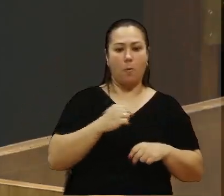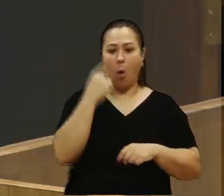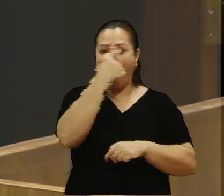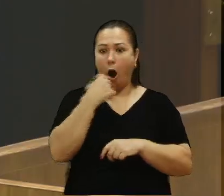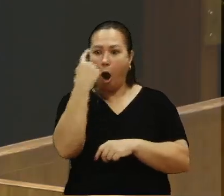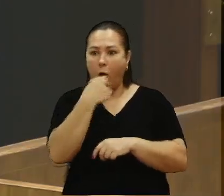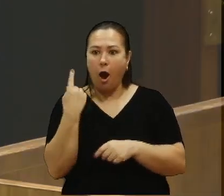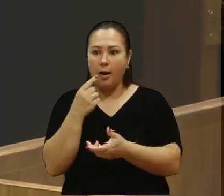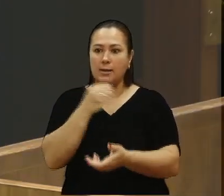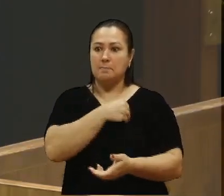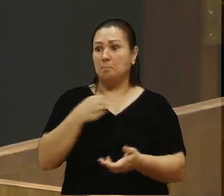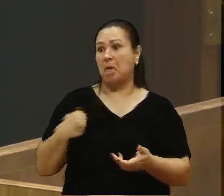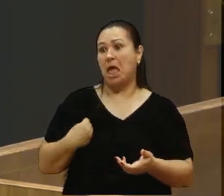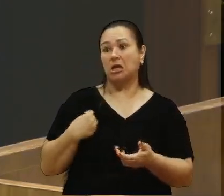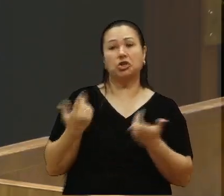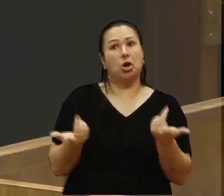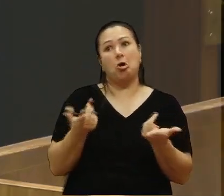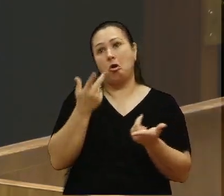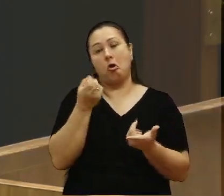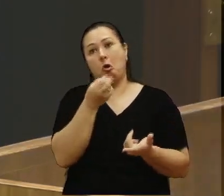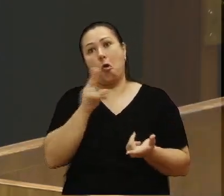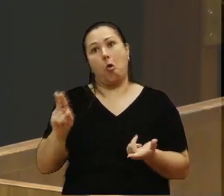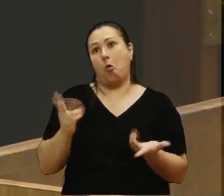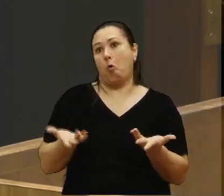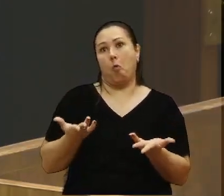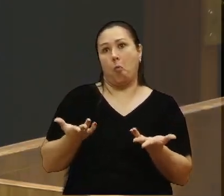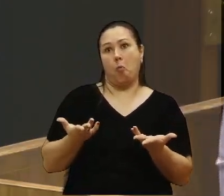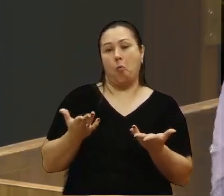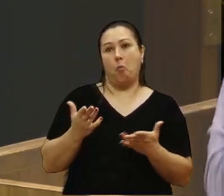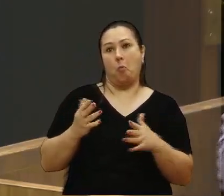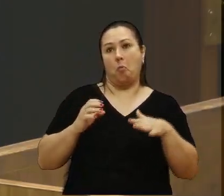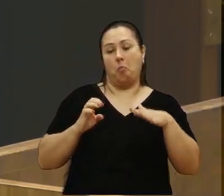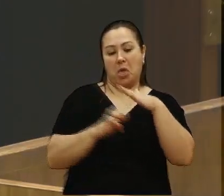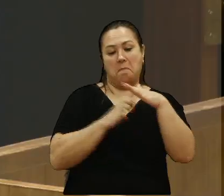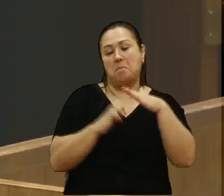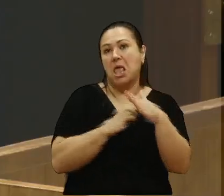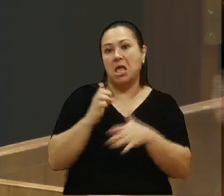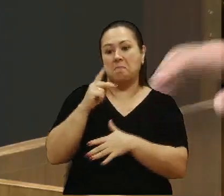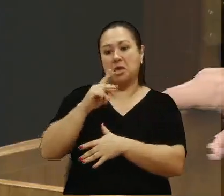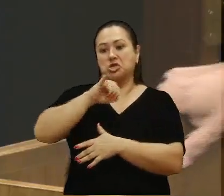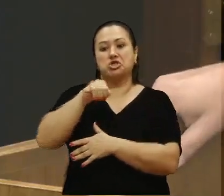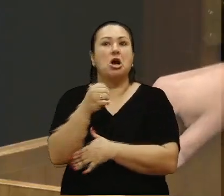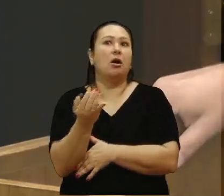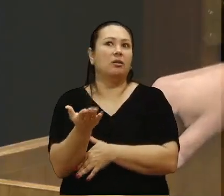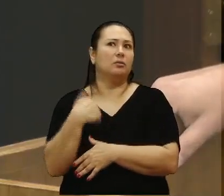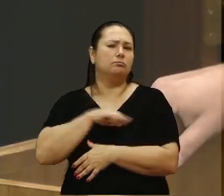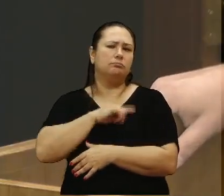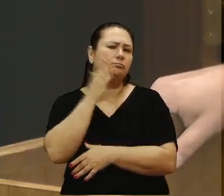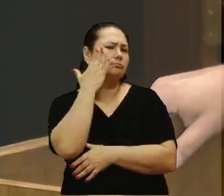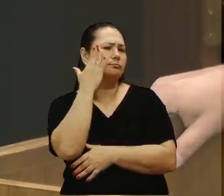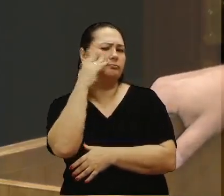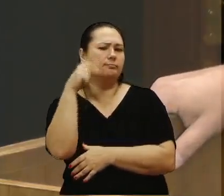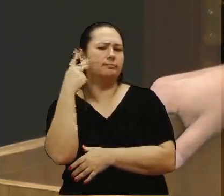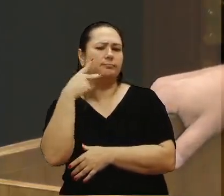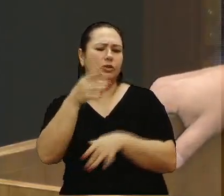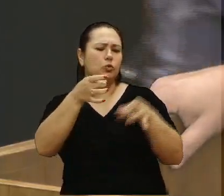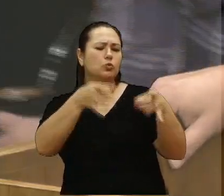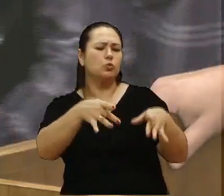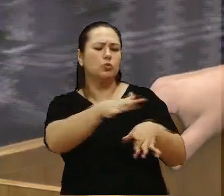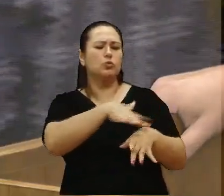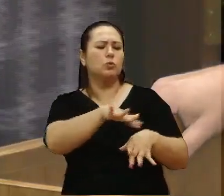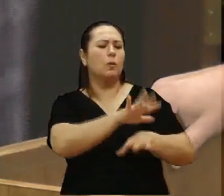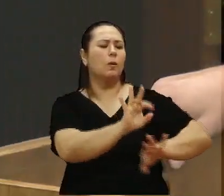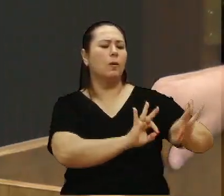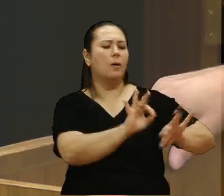ou os médicos por PJ? E ainda, vereadores, uma parte aqui. Eu soube que sobra tempo lá na gestão da saúde,